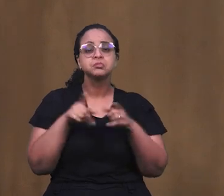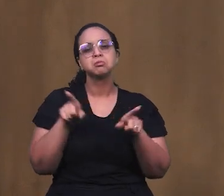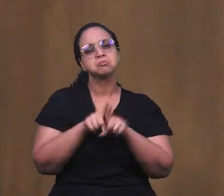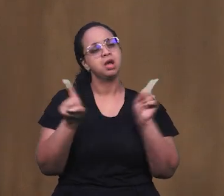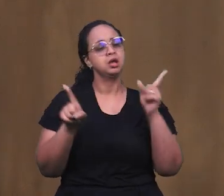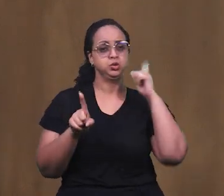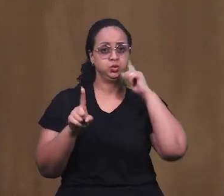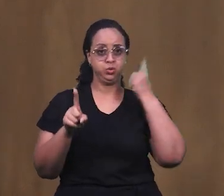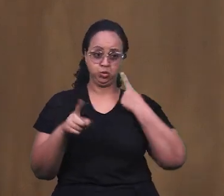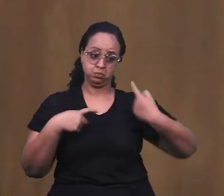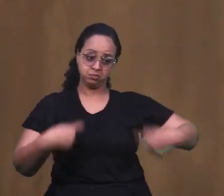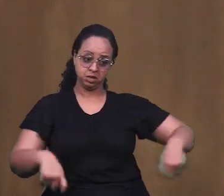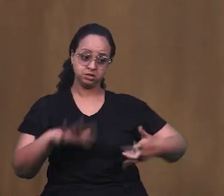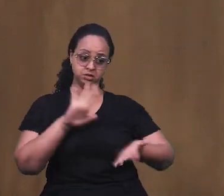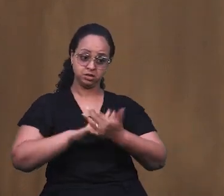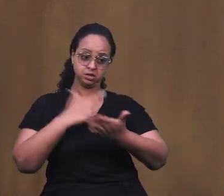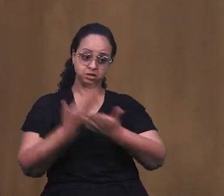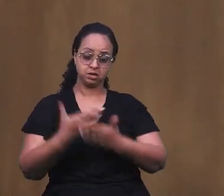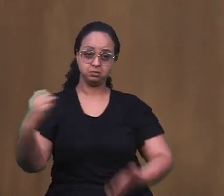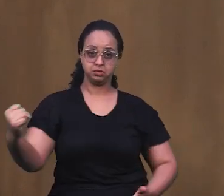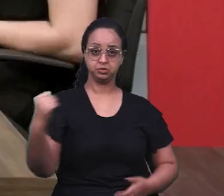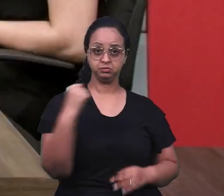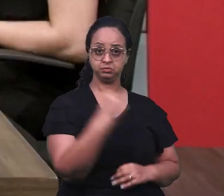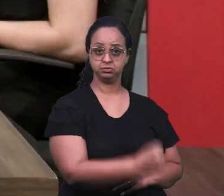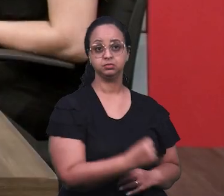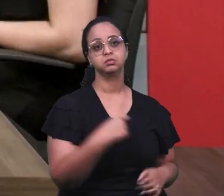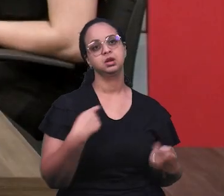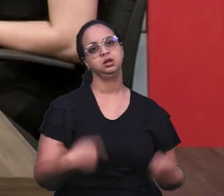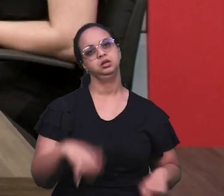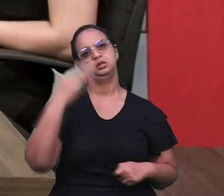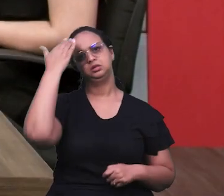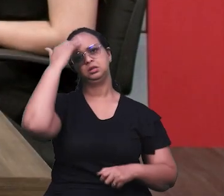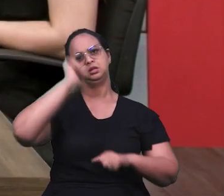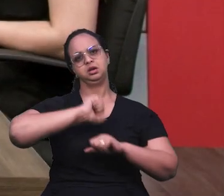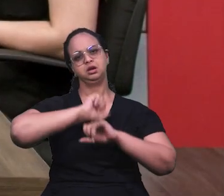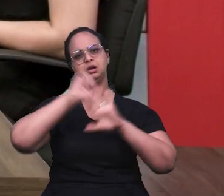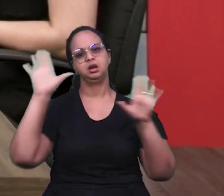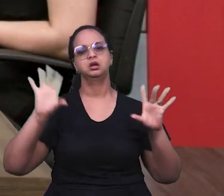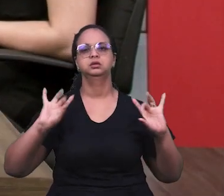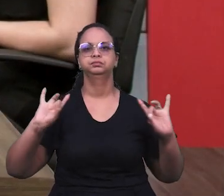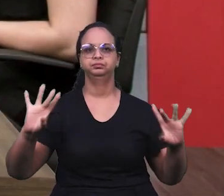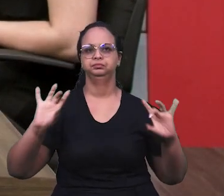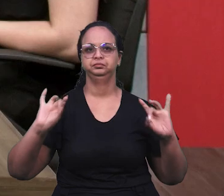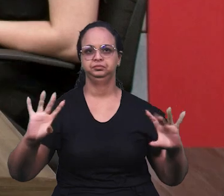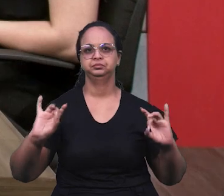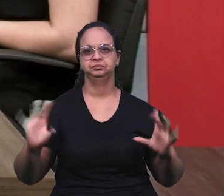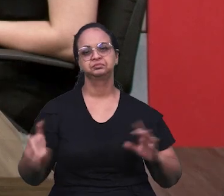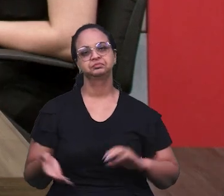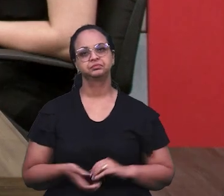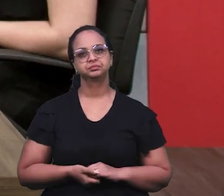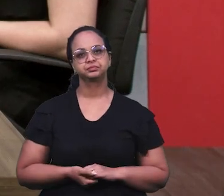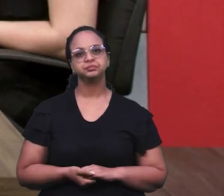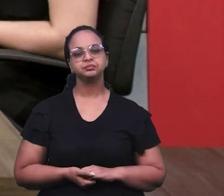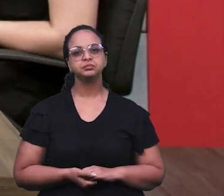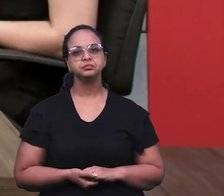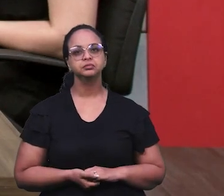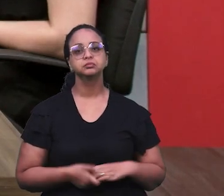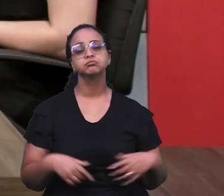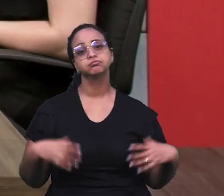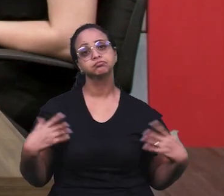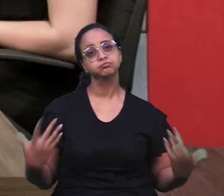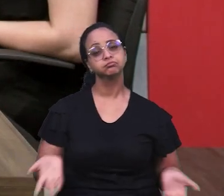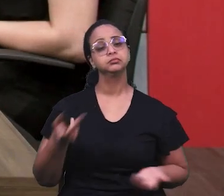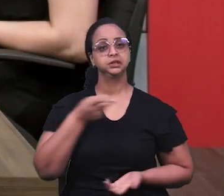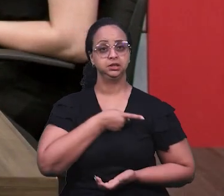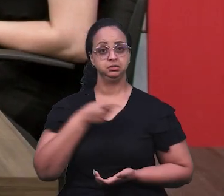um intérprete nessa hora para que o nosso irmão surdo possa compreender esse momento que vai ser tão especial e tão marcante na vida dele. Até porque, né, pastor,